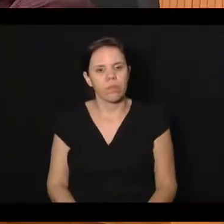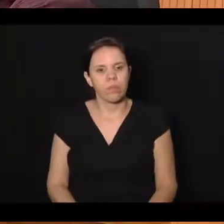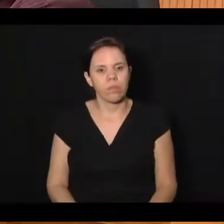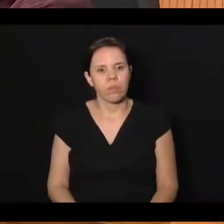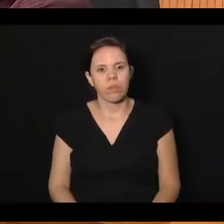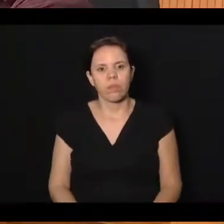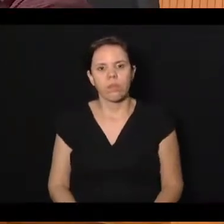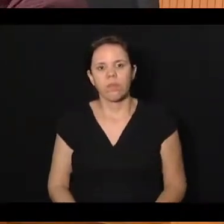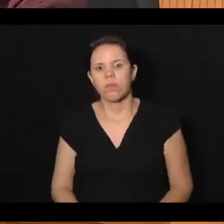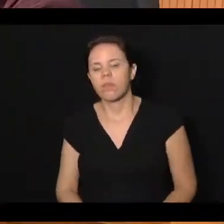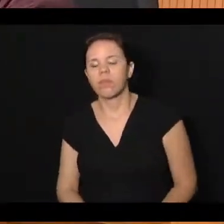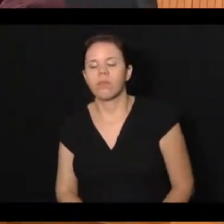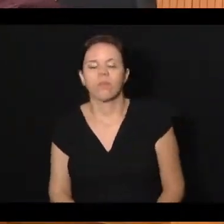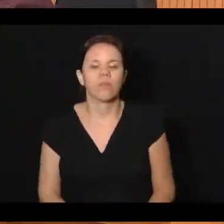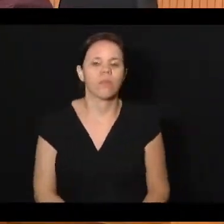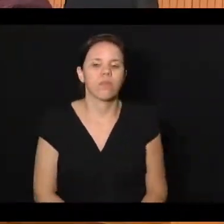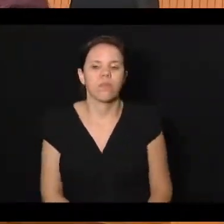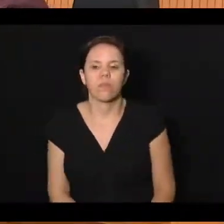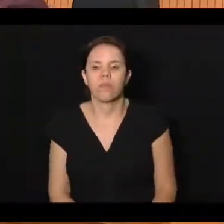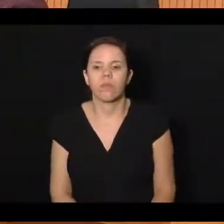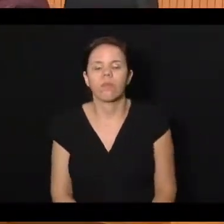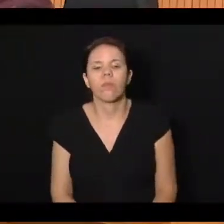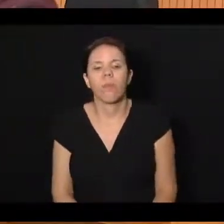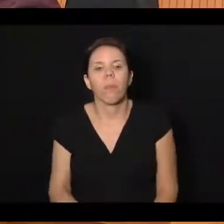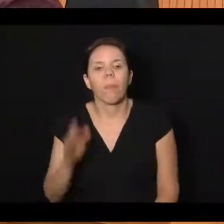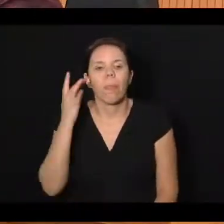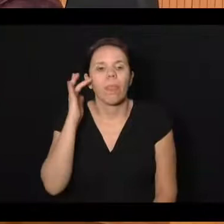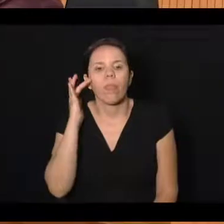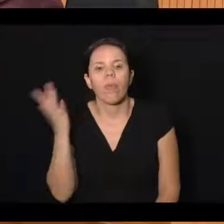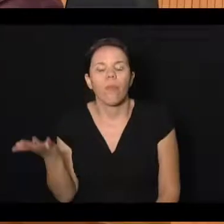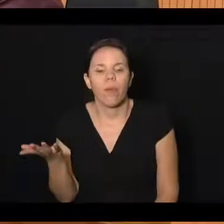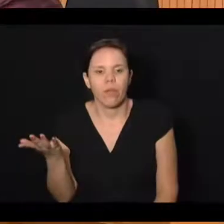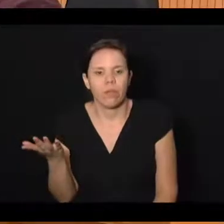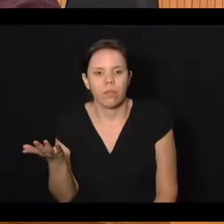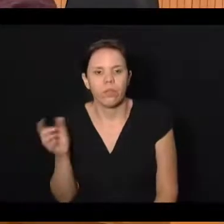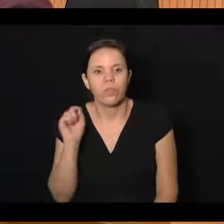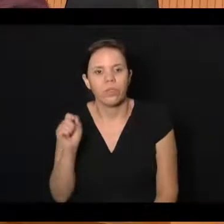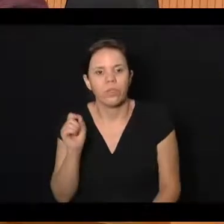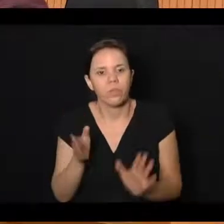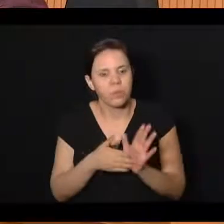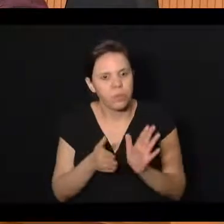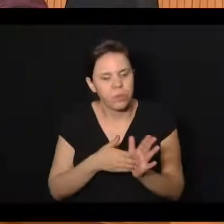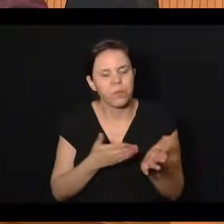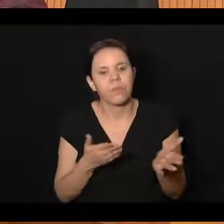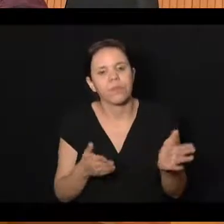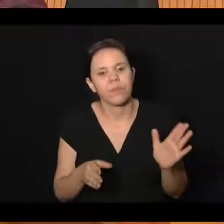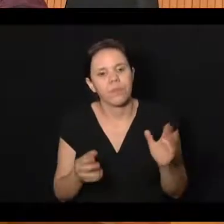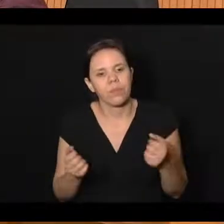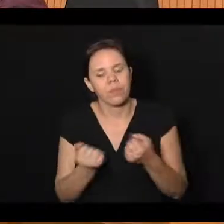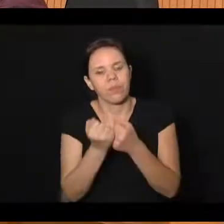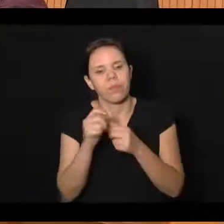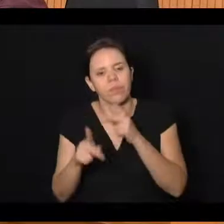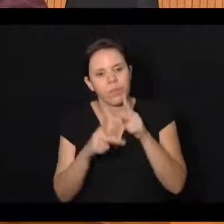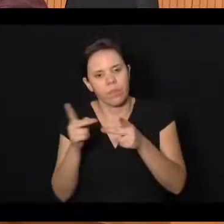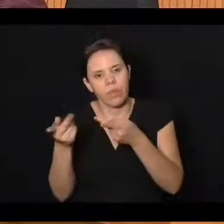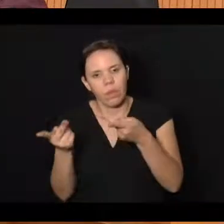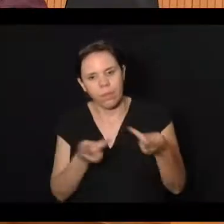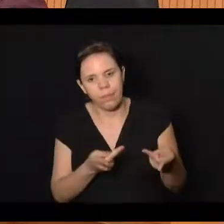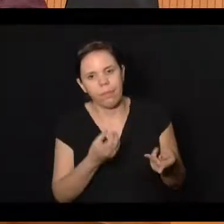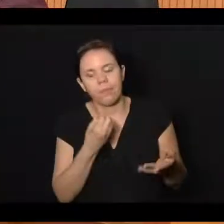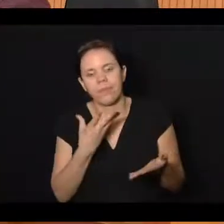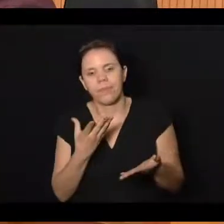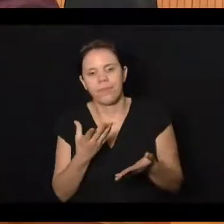é e contribuem população de outras elas são bem-vindas né só que é sempre importante